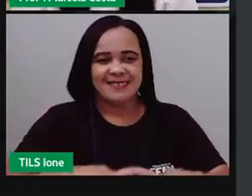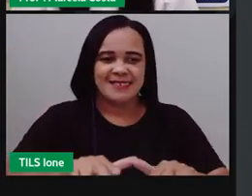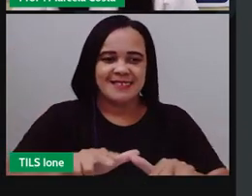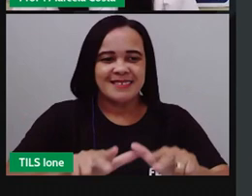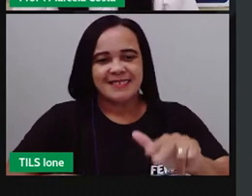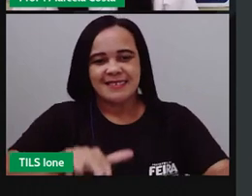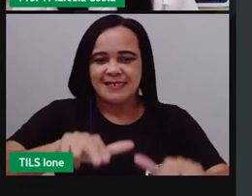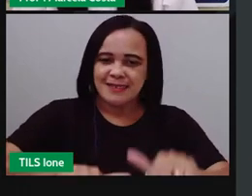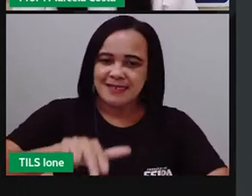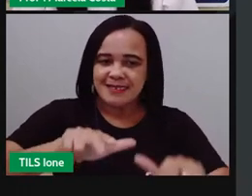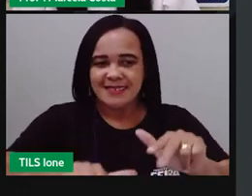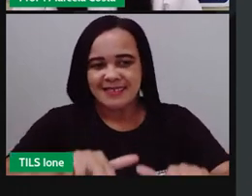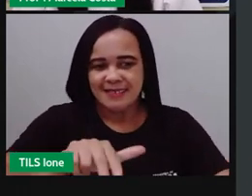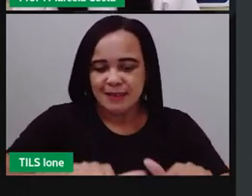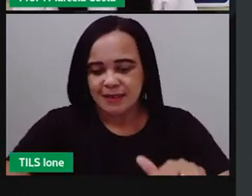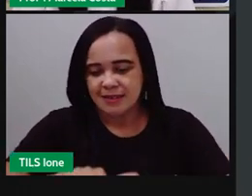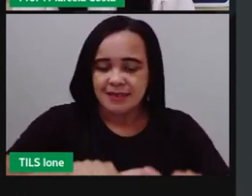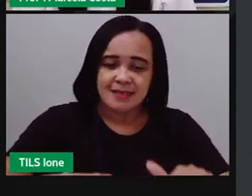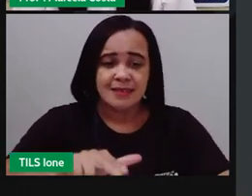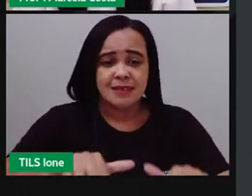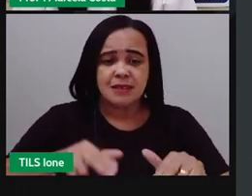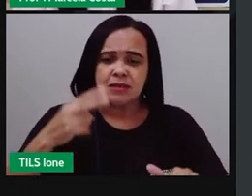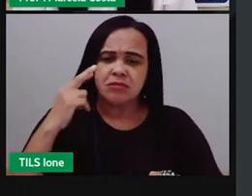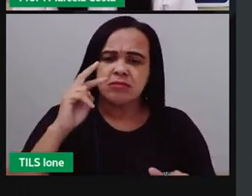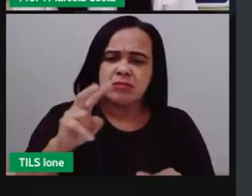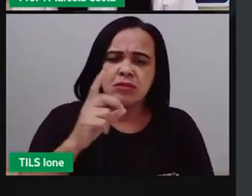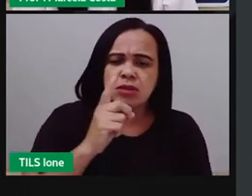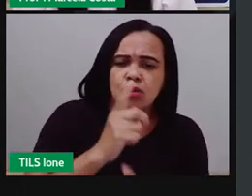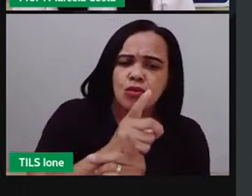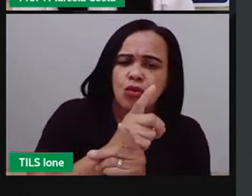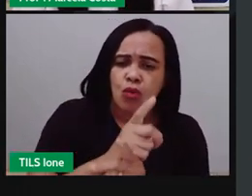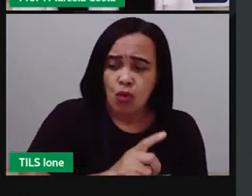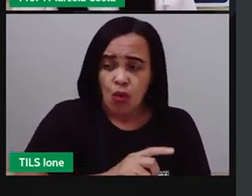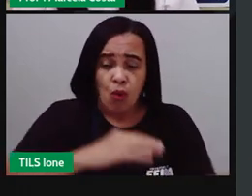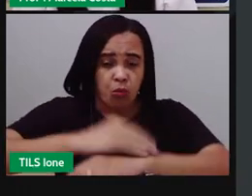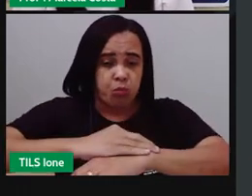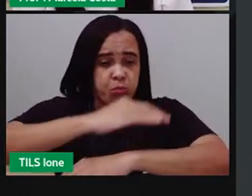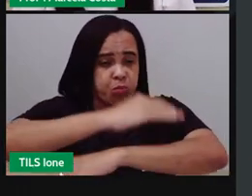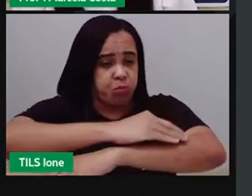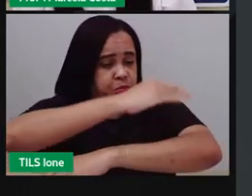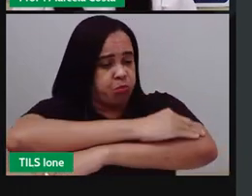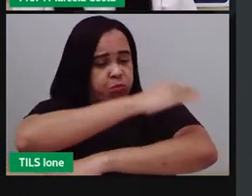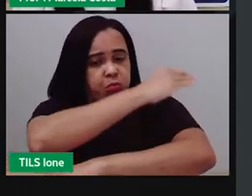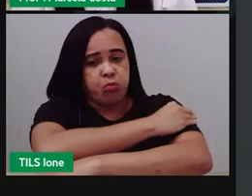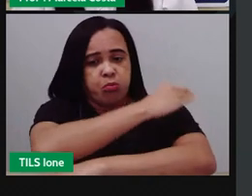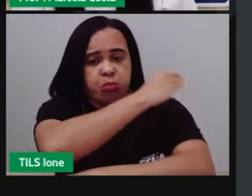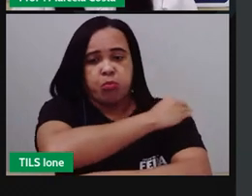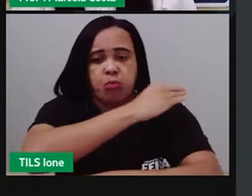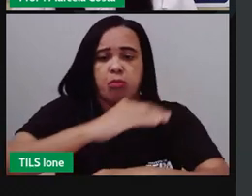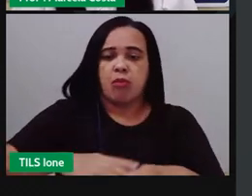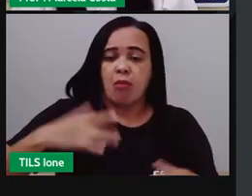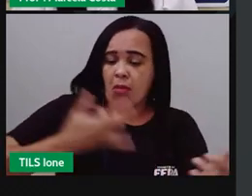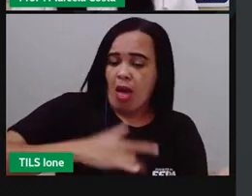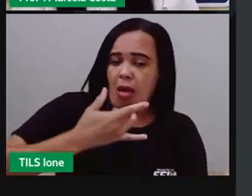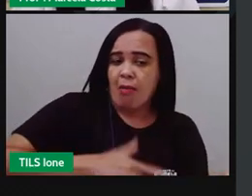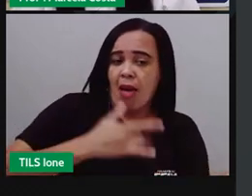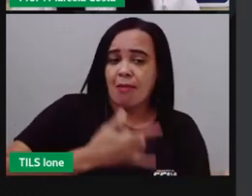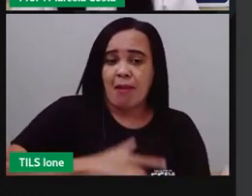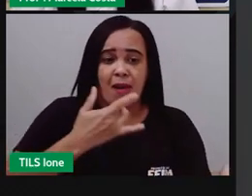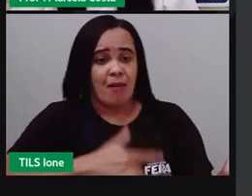Logo que saiu, o camaleão encontrou o sapo cururu, que é cantor de sucesso na